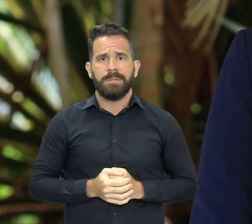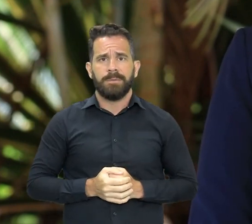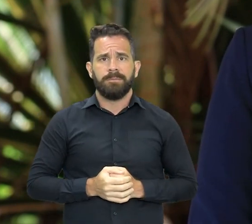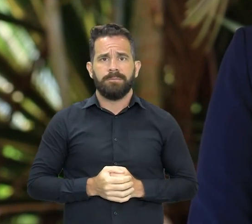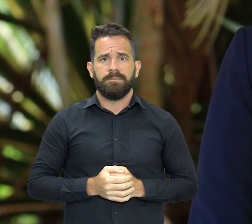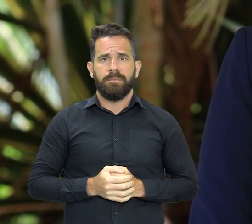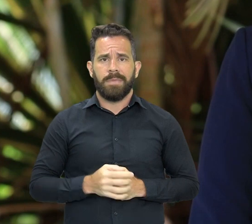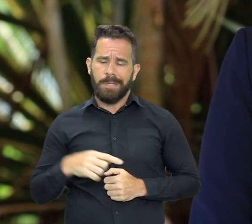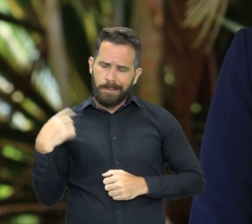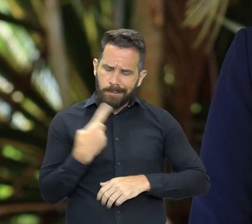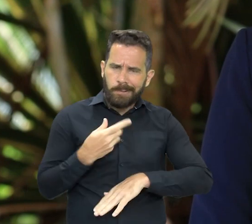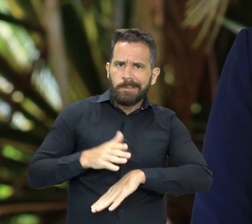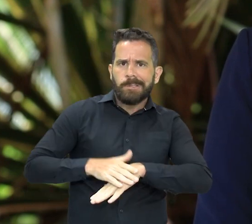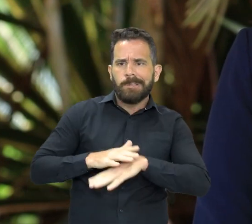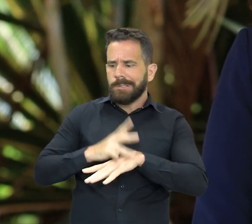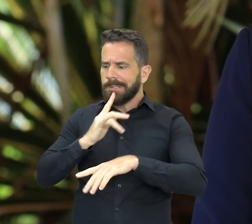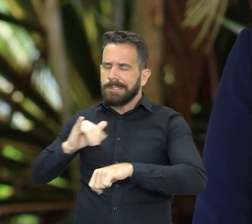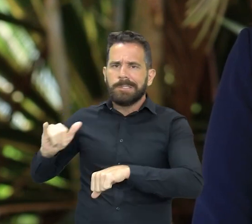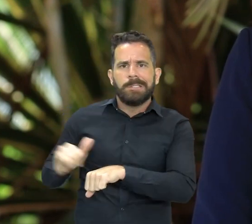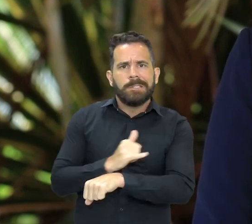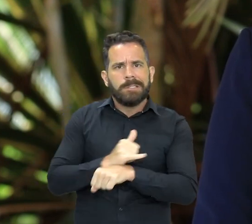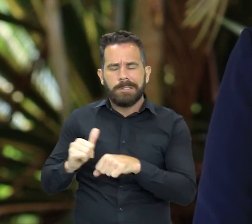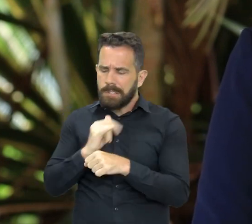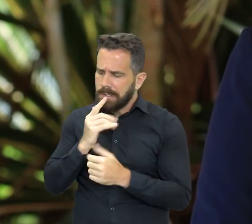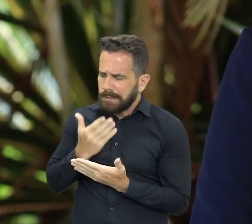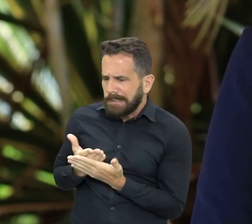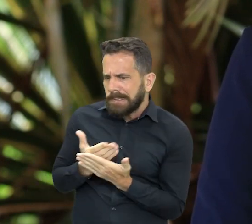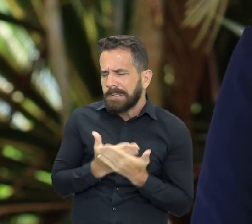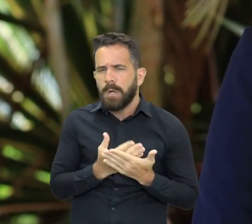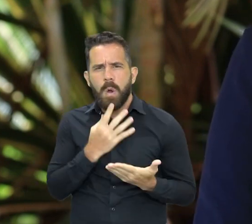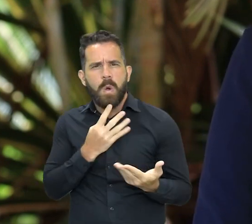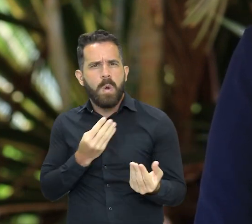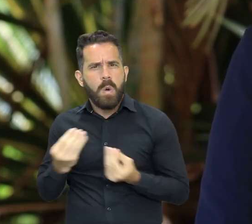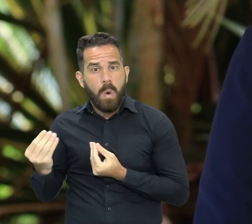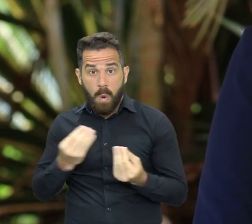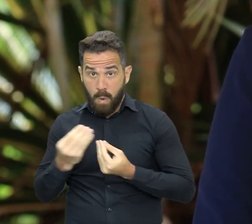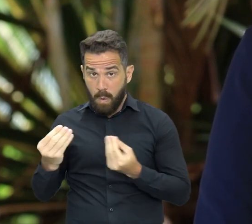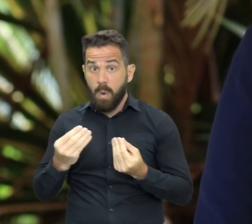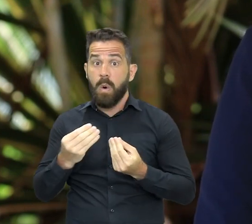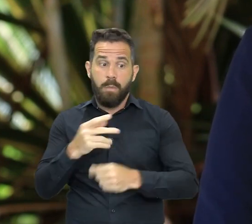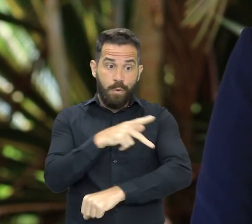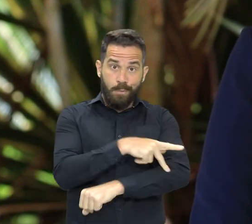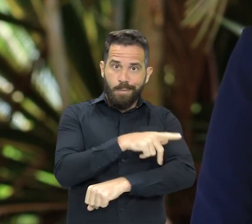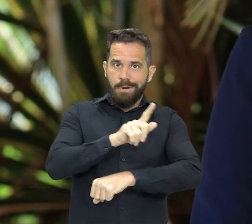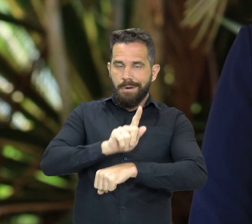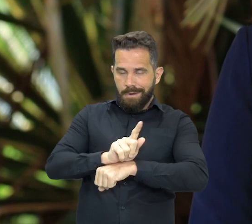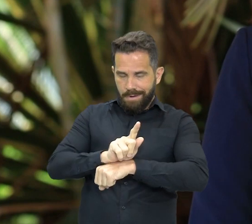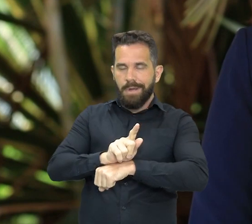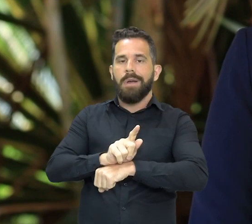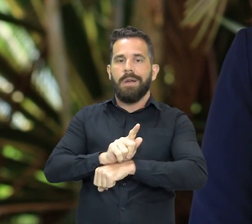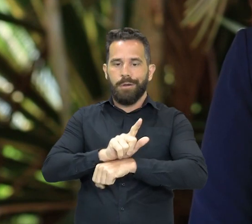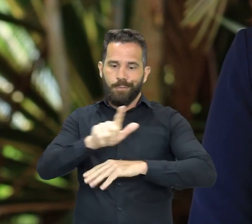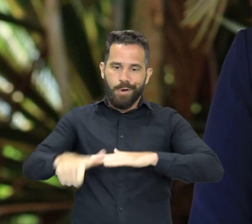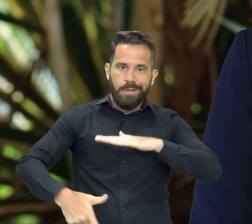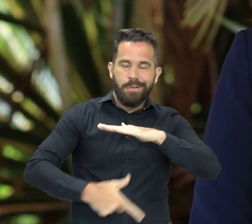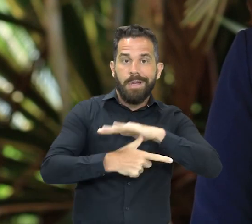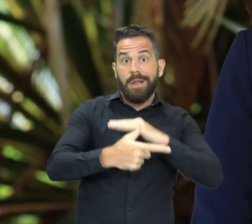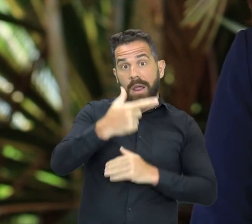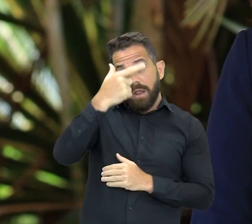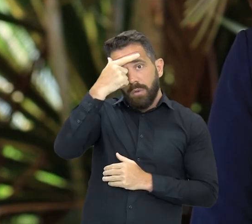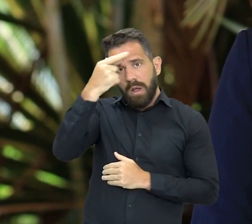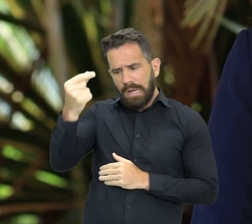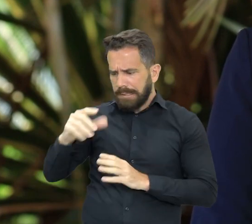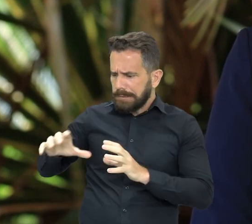cursos. E, diante disso, nós tomamos uma iniciativa na Pró-Reitoria de Graduação, no sentido